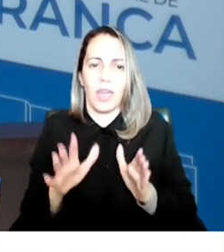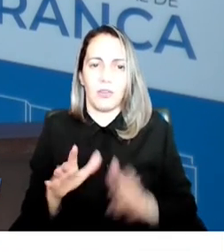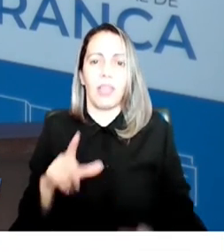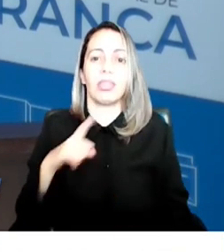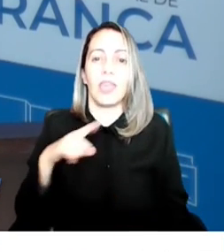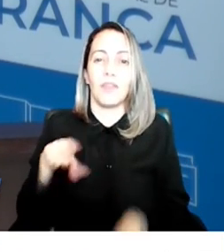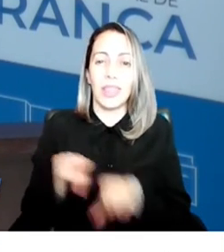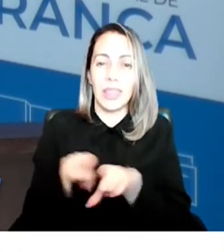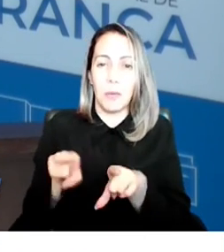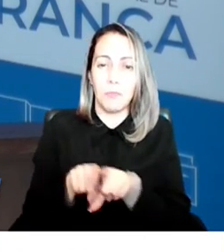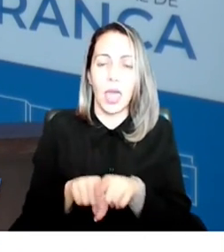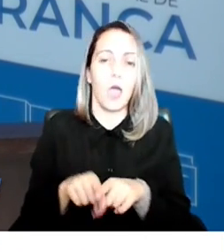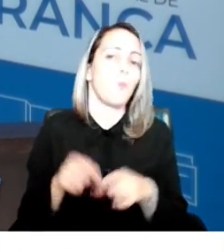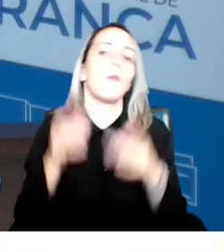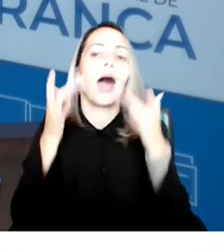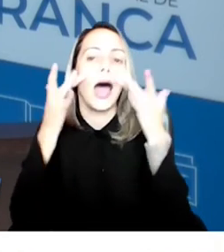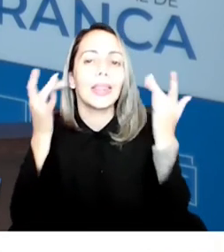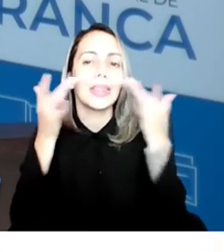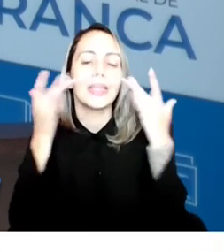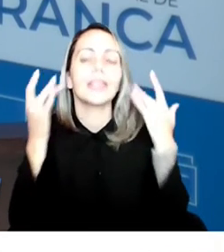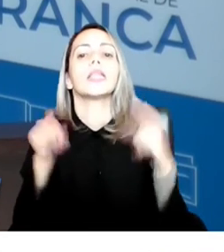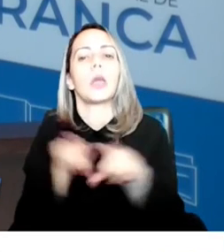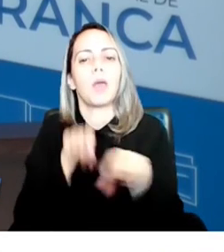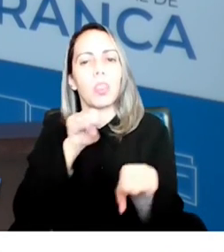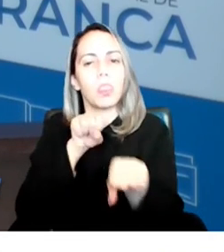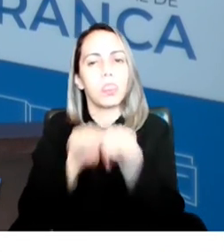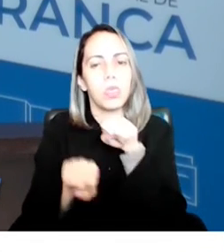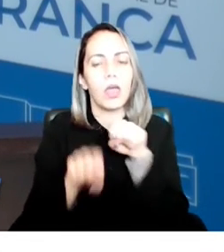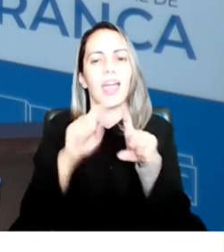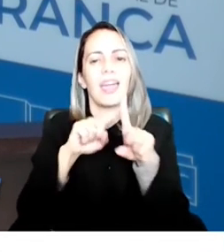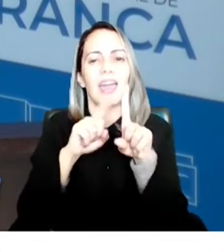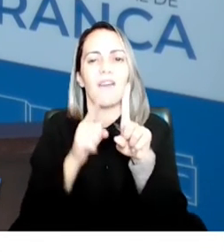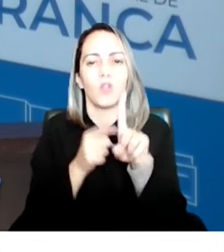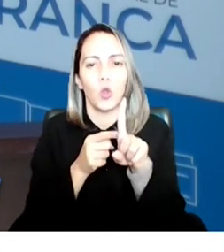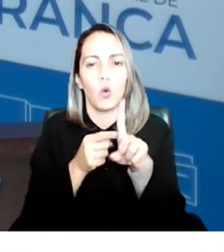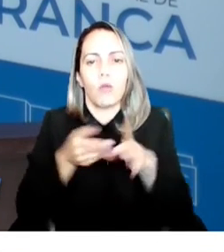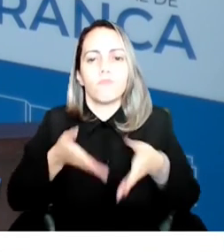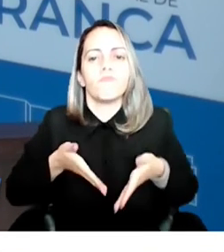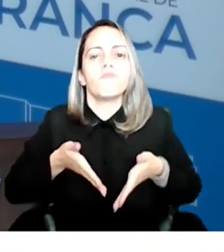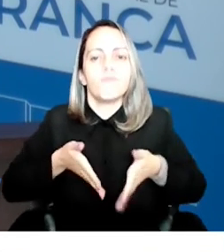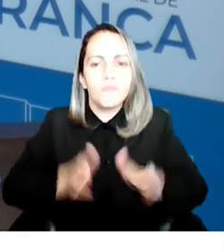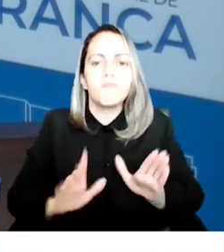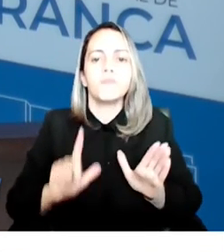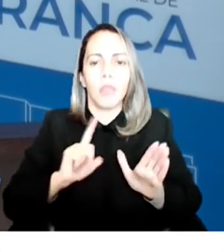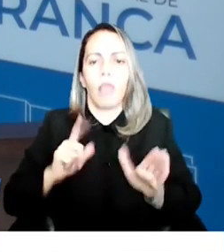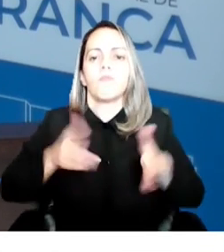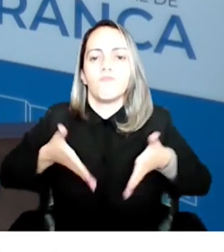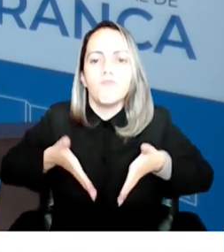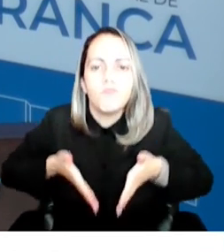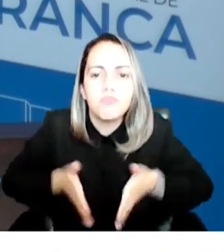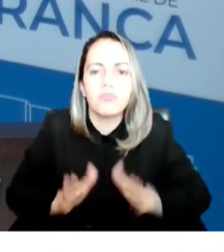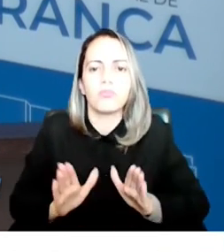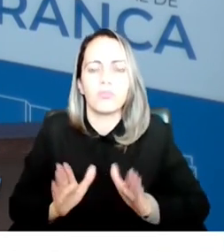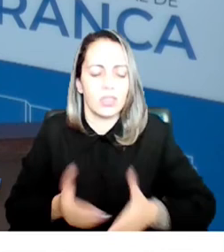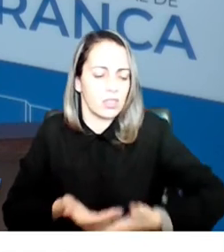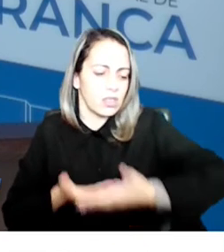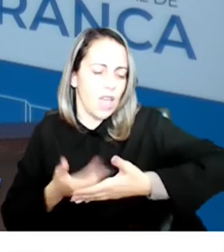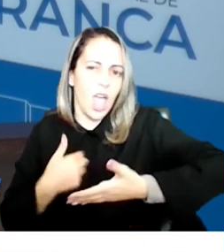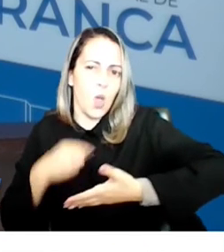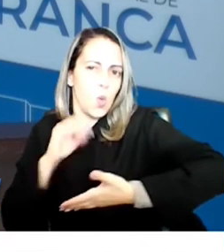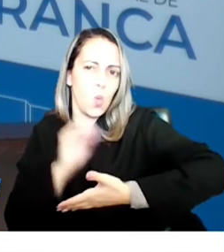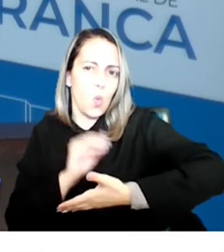idade, foi estuprada, engravidou, teve a criança, não se sentiu apta para ser mãe dessa